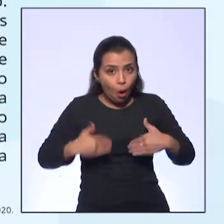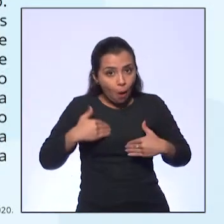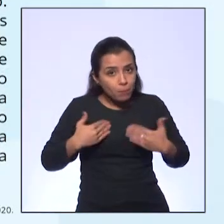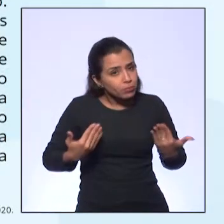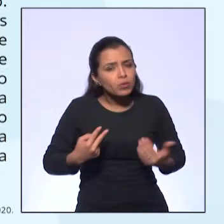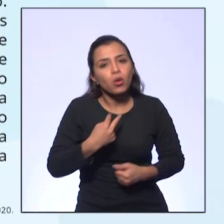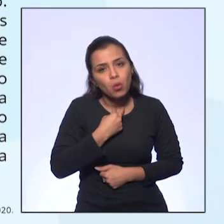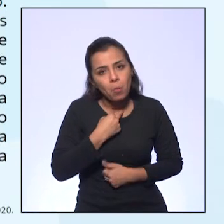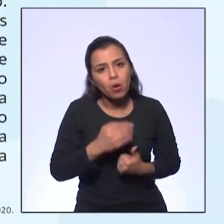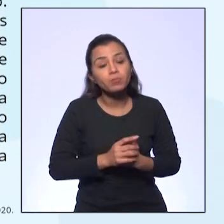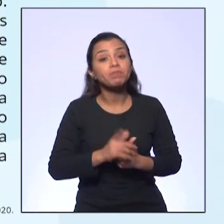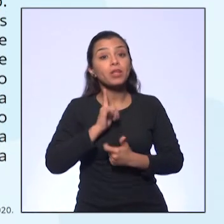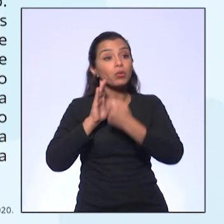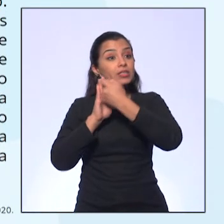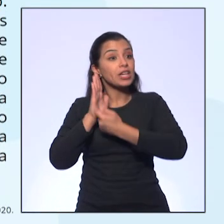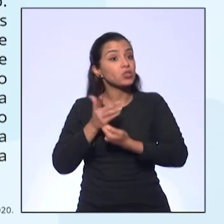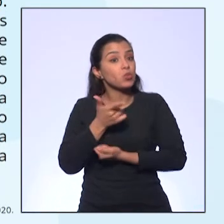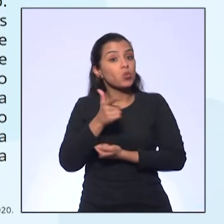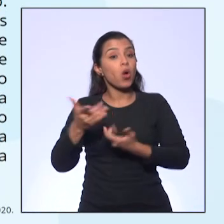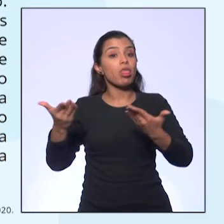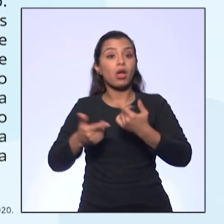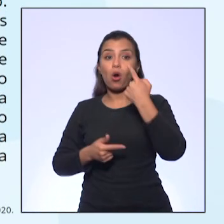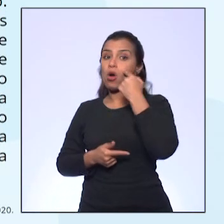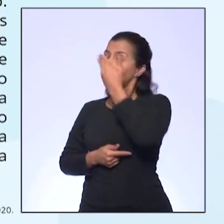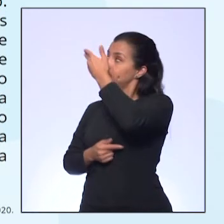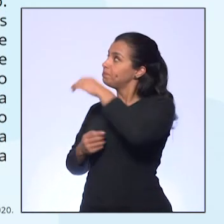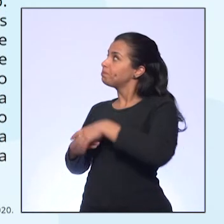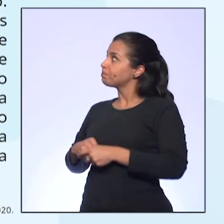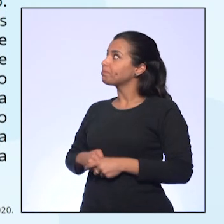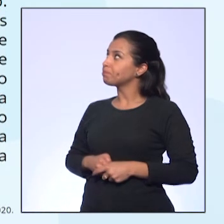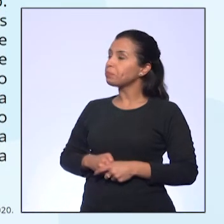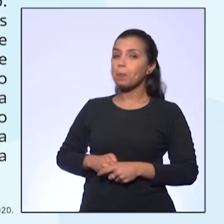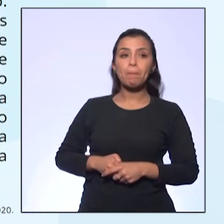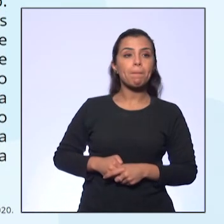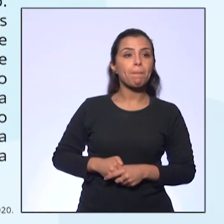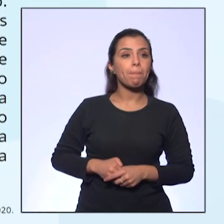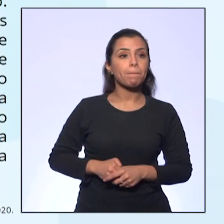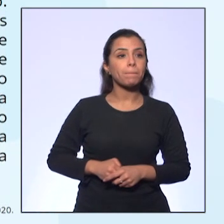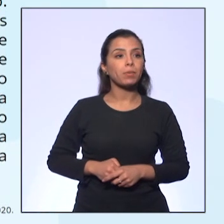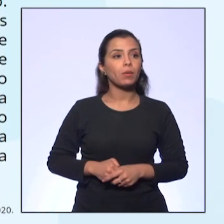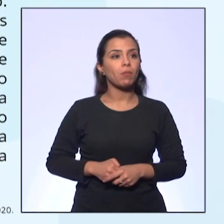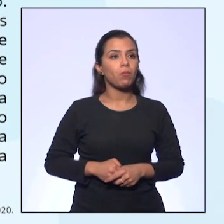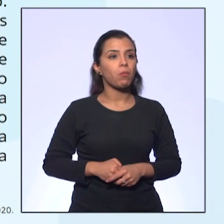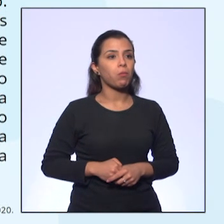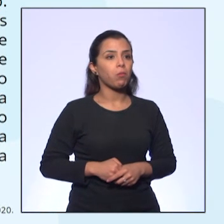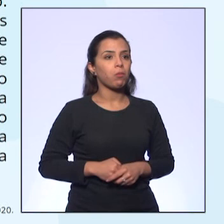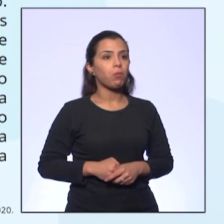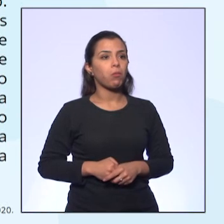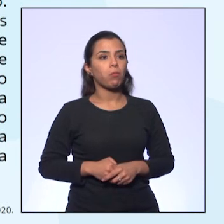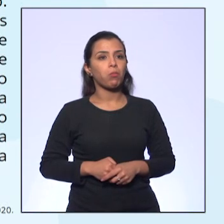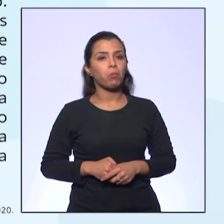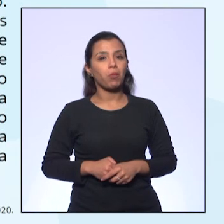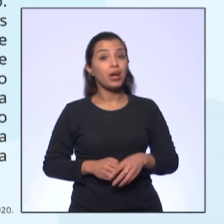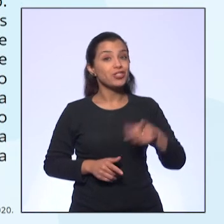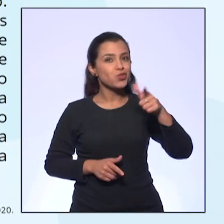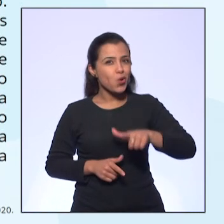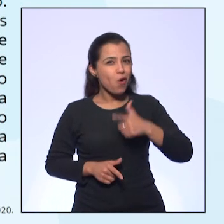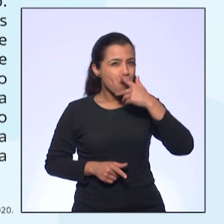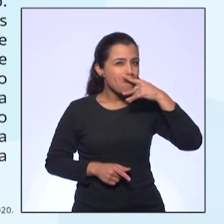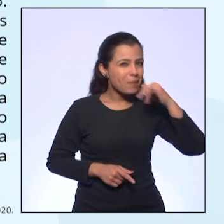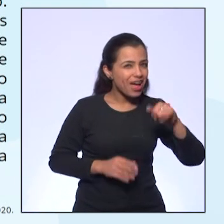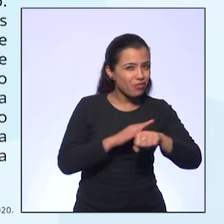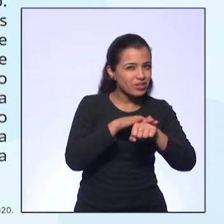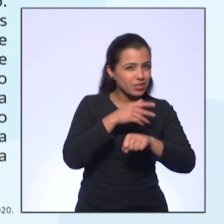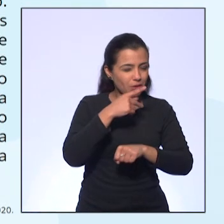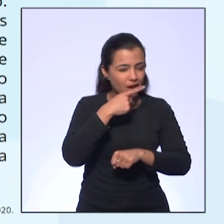este de Amor de Perdição, de Camilo Castelo Branco. Vais hoje, de novo um pai falando com a filha,